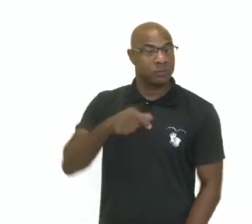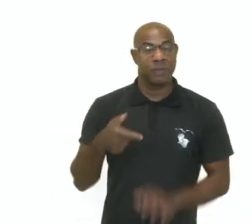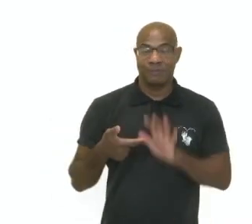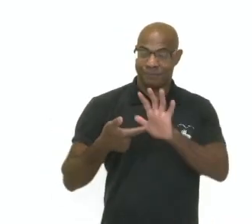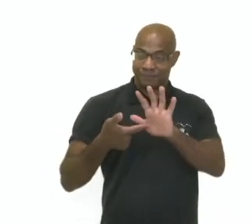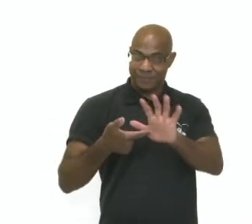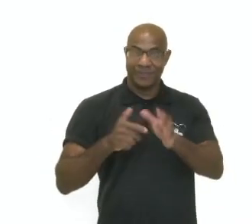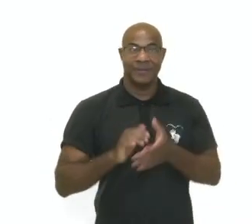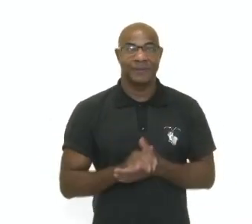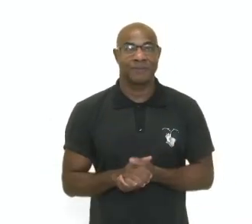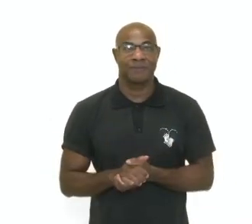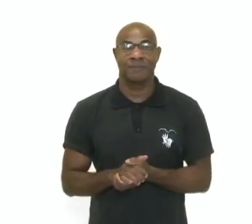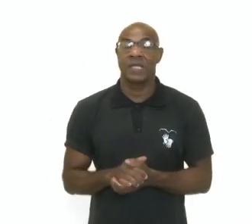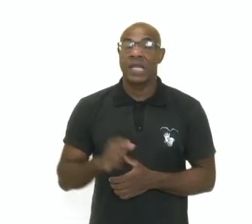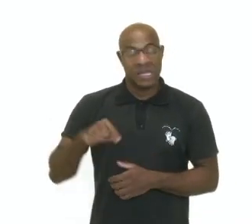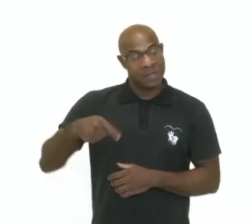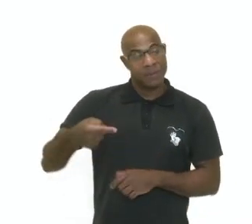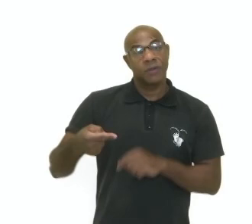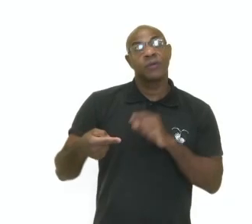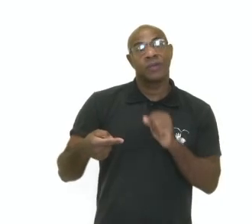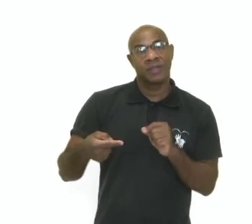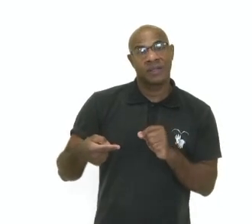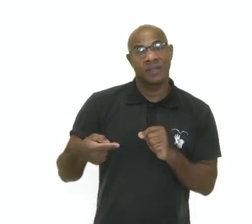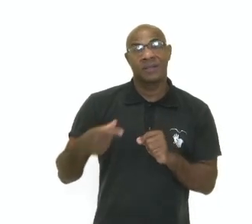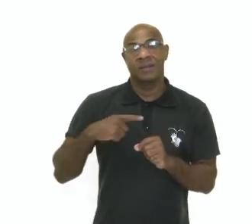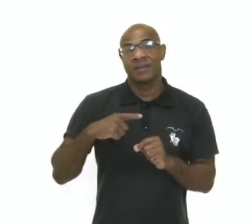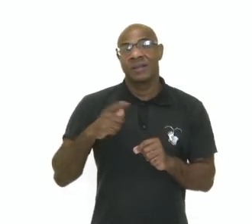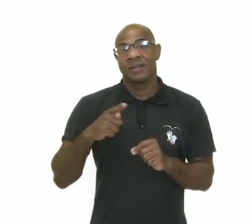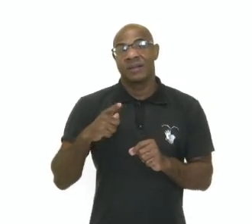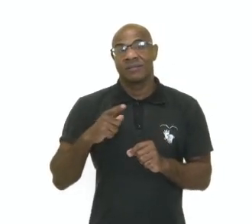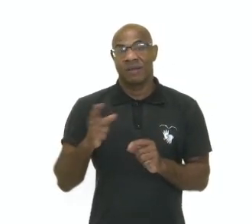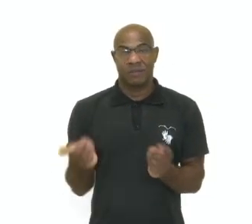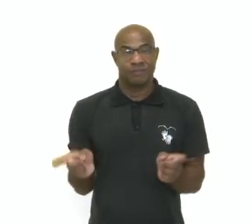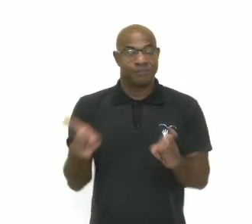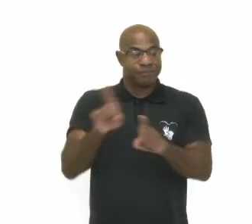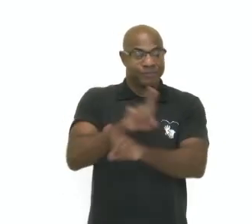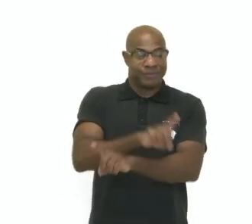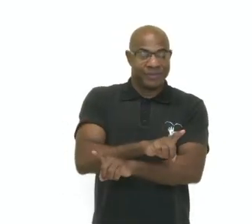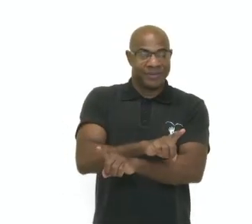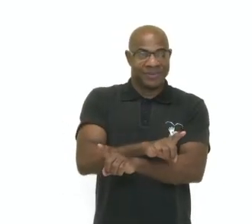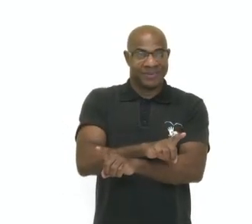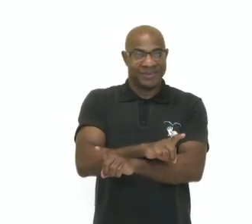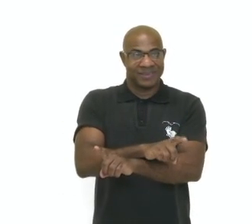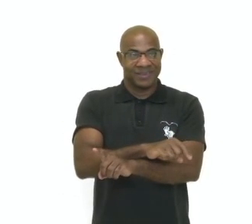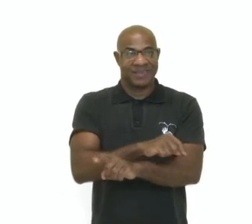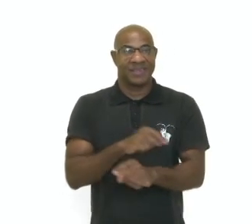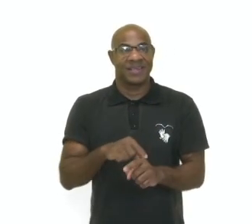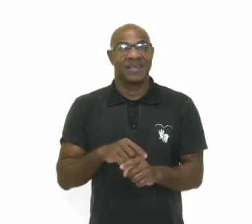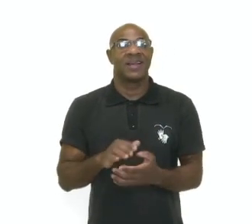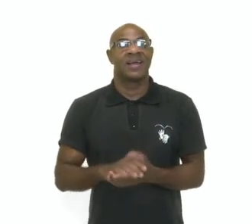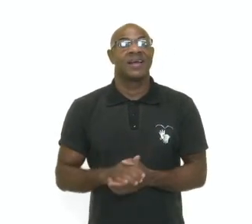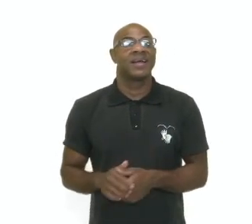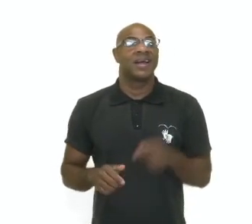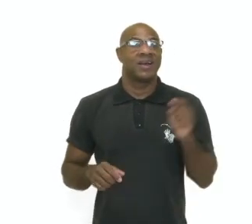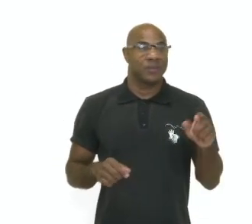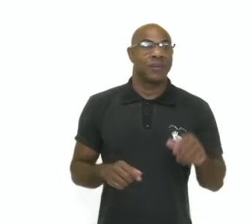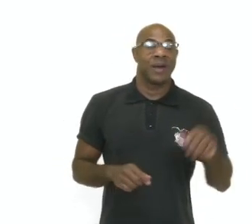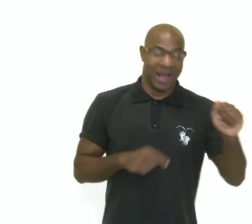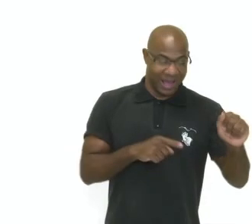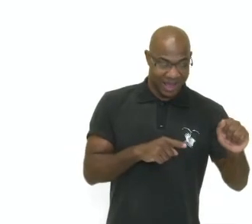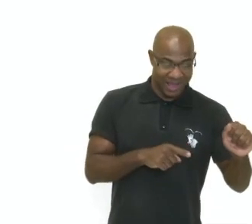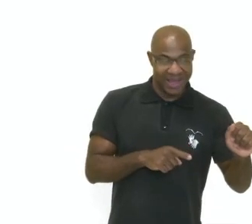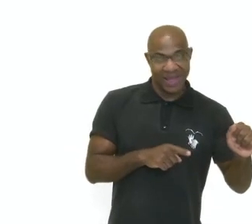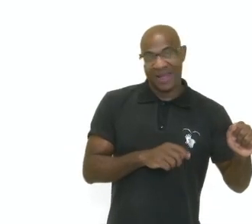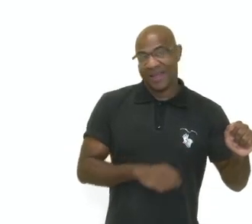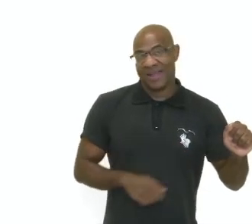apresentação. E depois a gente vai inverter as posições assumidas. Então, o pessoal do grupo